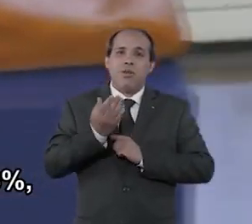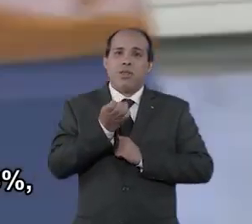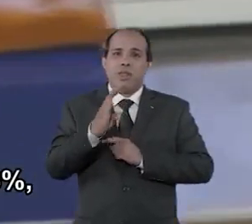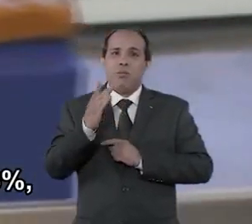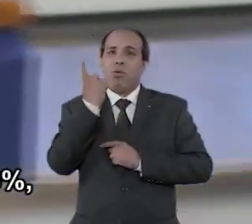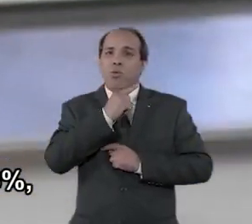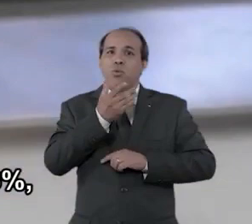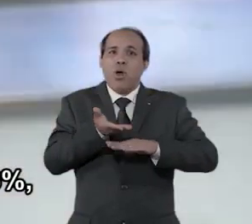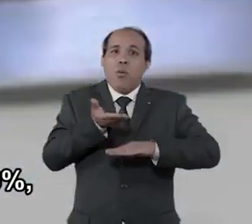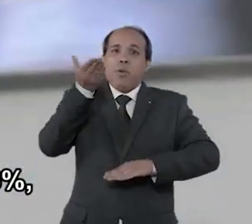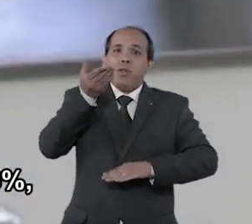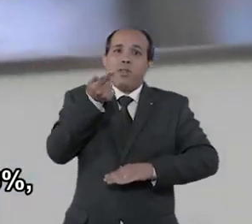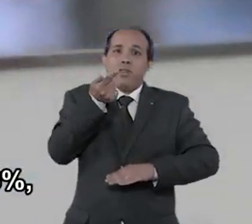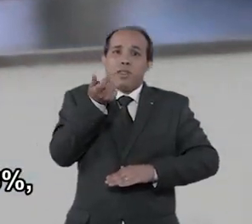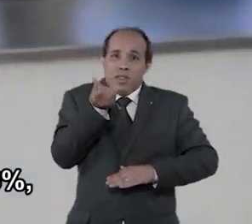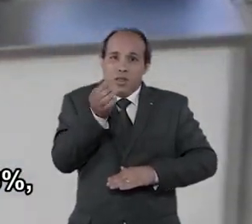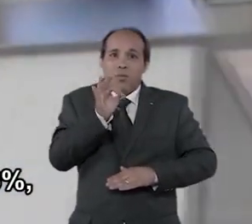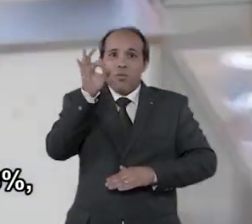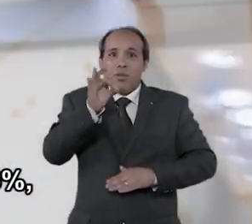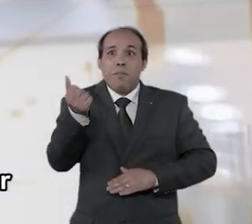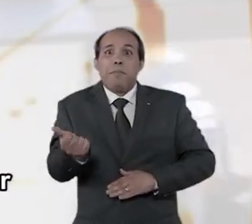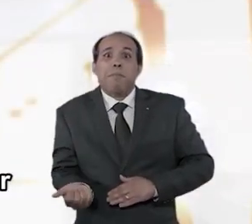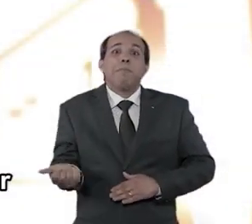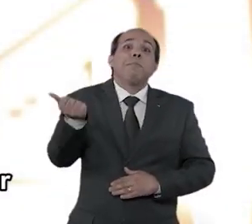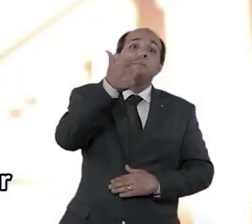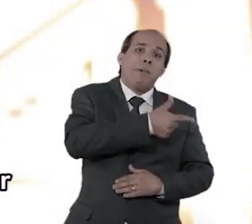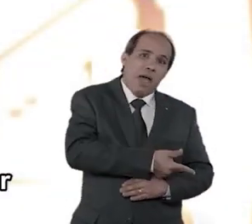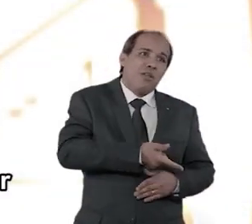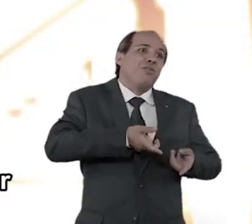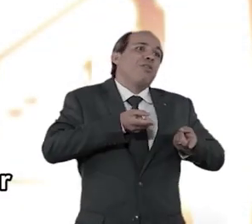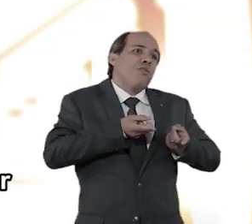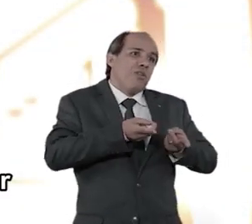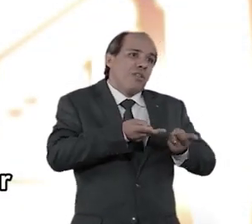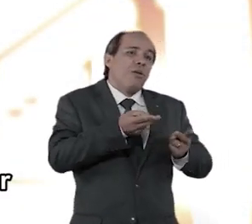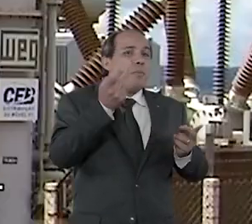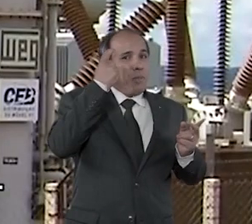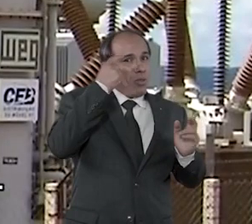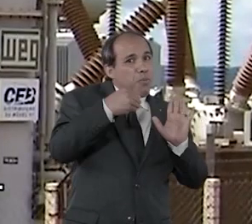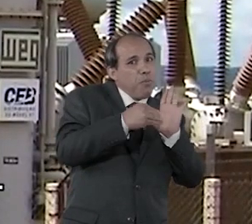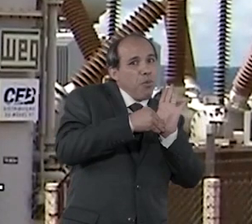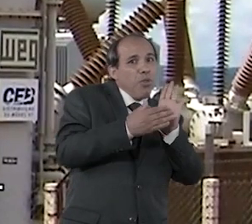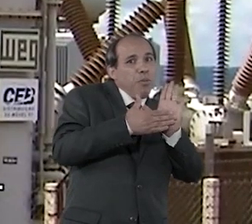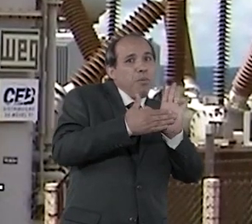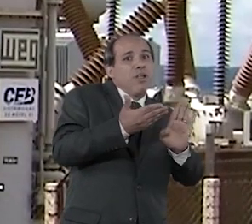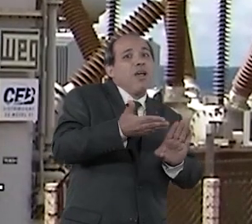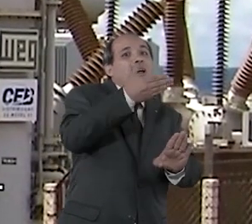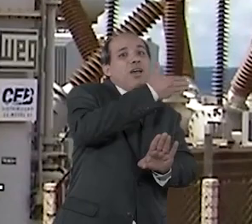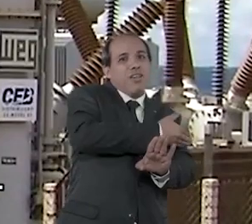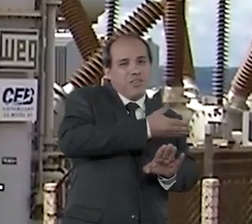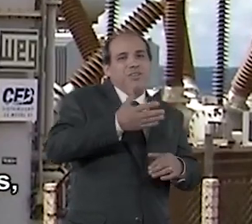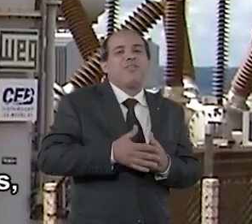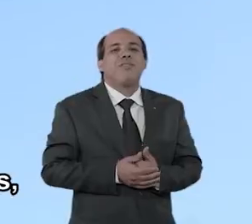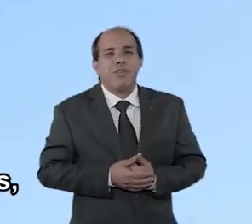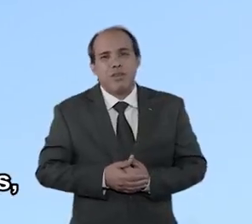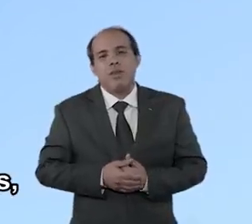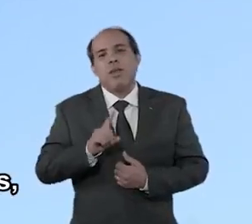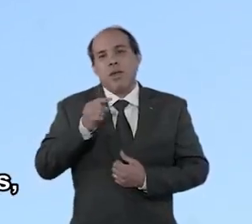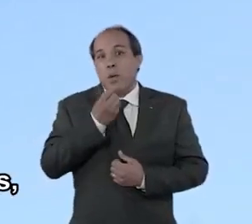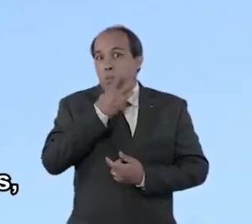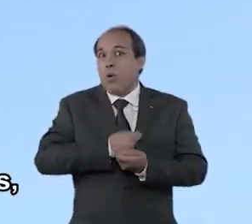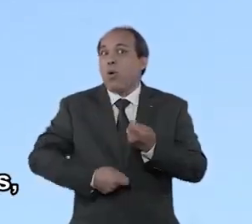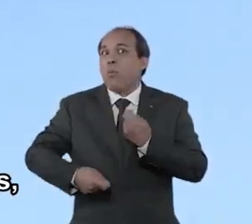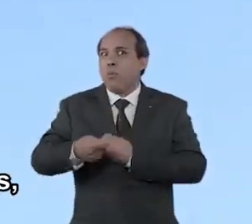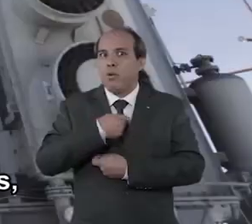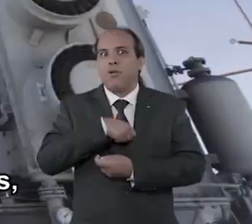SEB garantiu um ágio de 76%, ou seja, ela foi vendida por um valor bem acima do pedido inicialmente. Foi